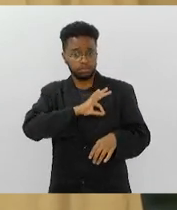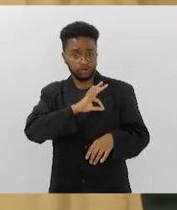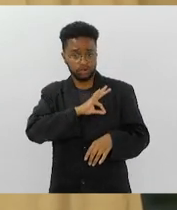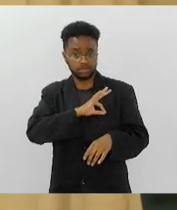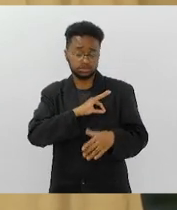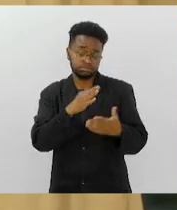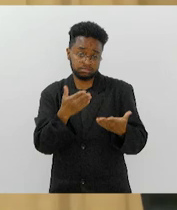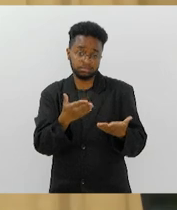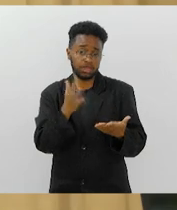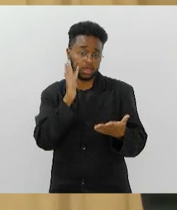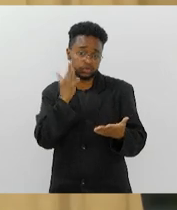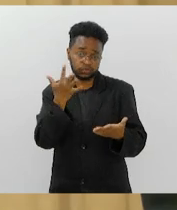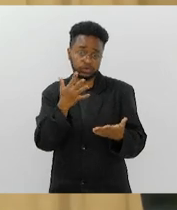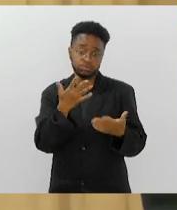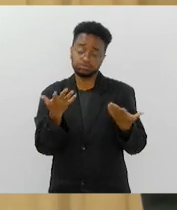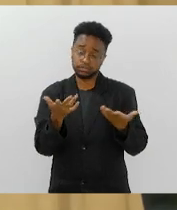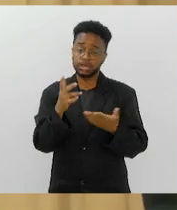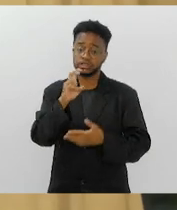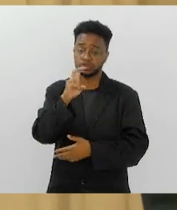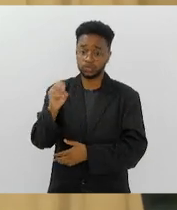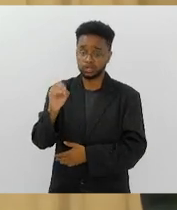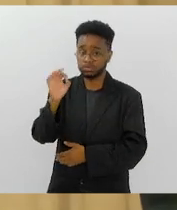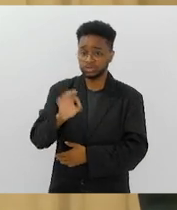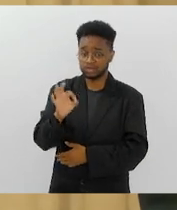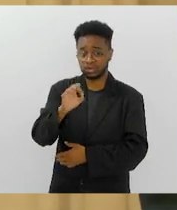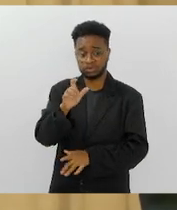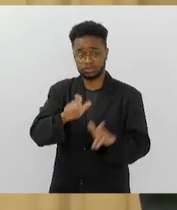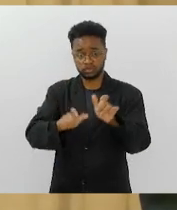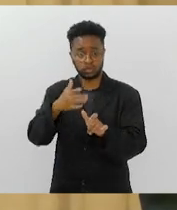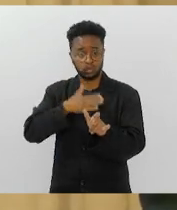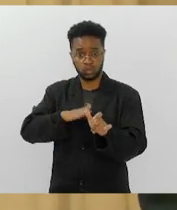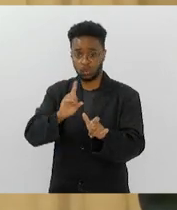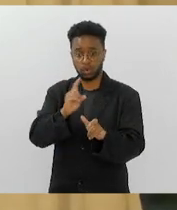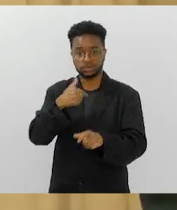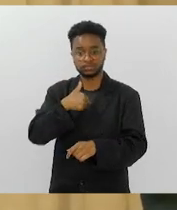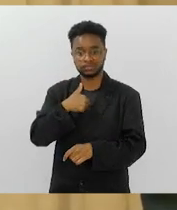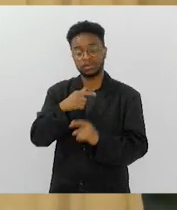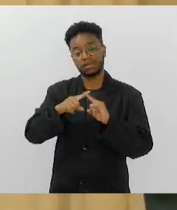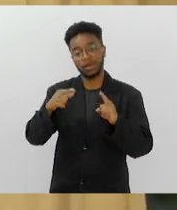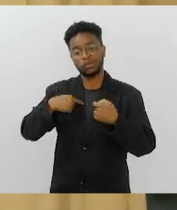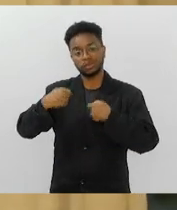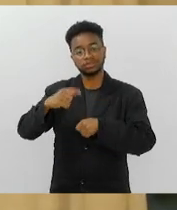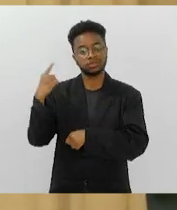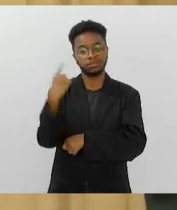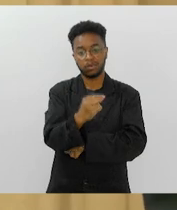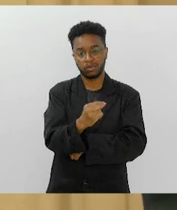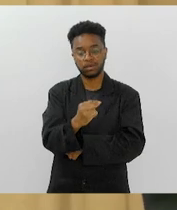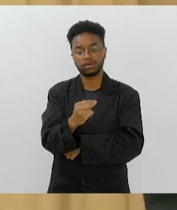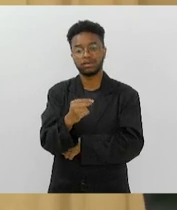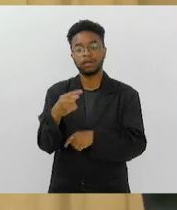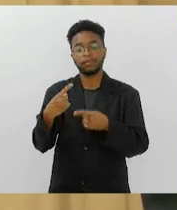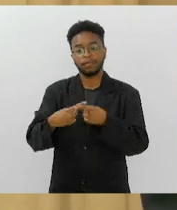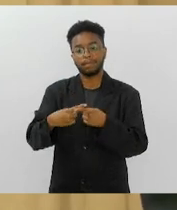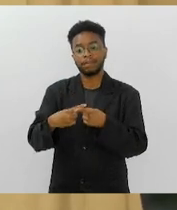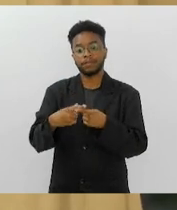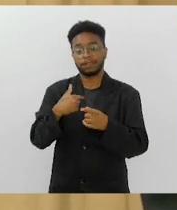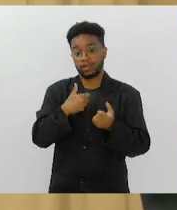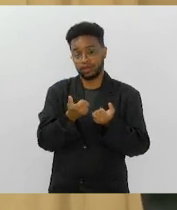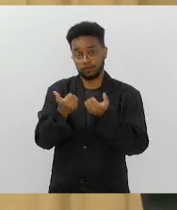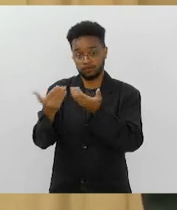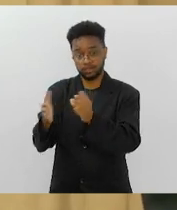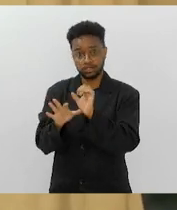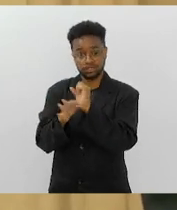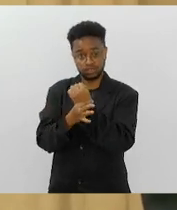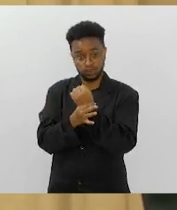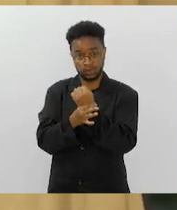Então, no mínimo, 50% da ocorrência não gosta de mim. E eu tenho que sair do local. A pouca segurança que eu pude oferecer no atendimento da